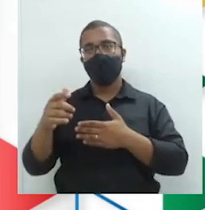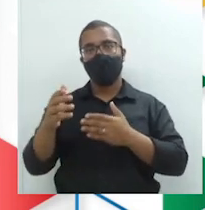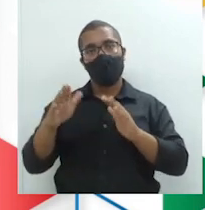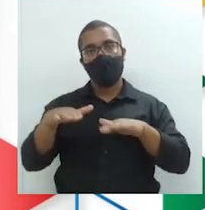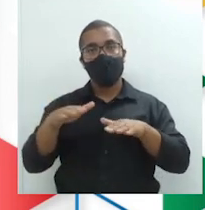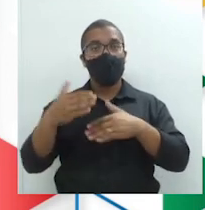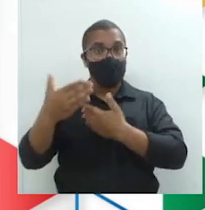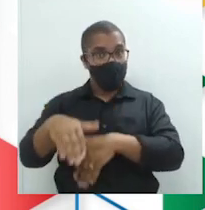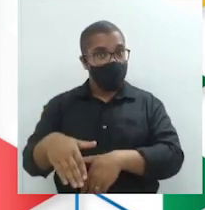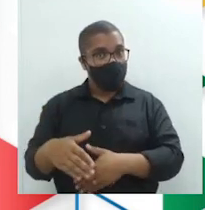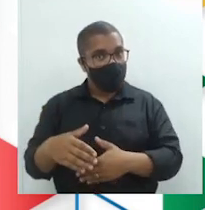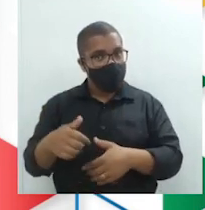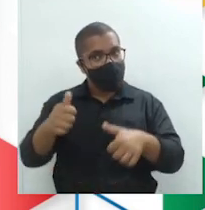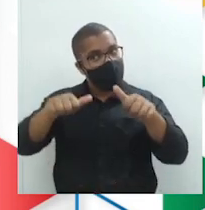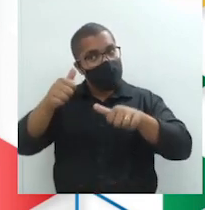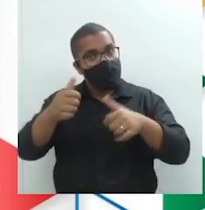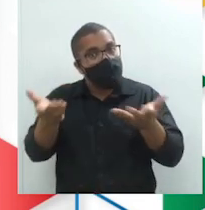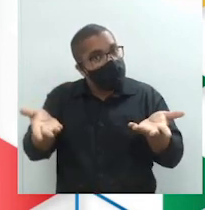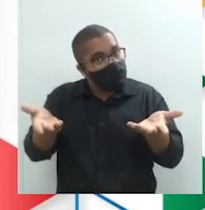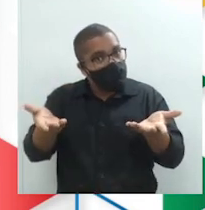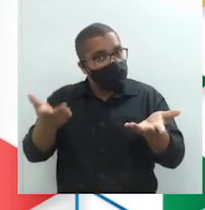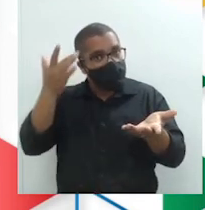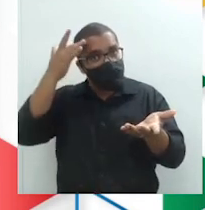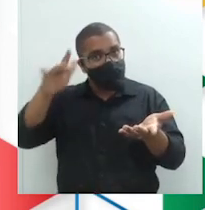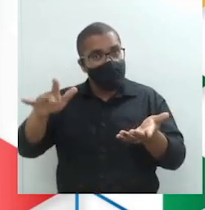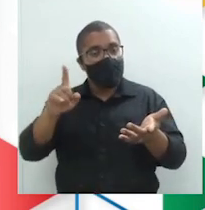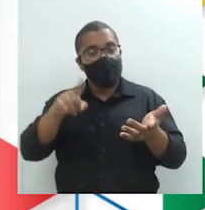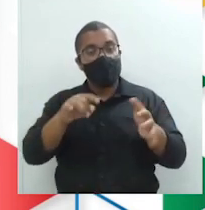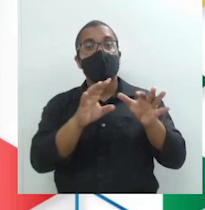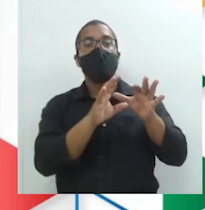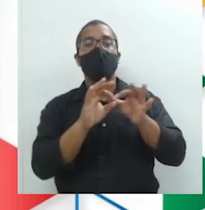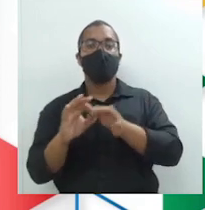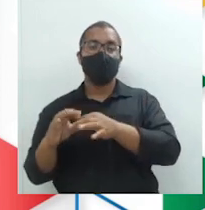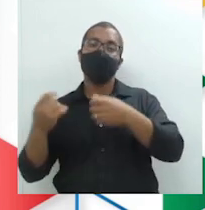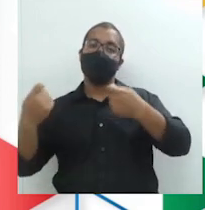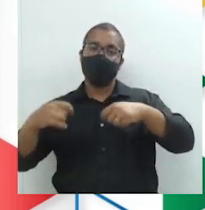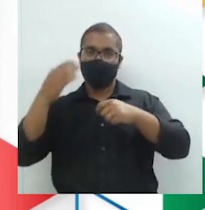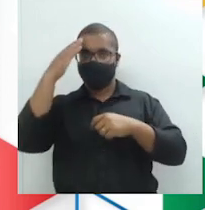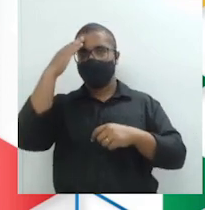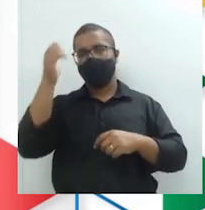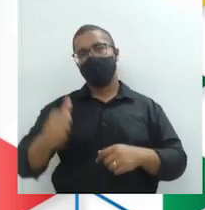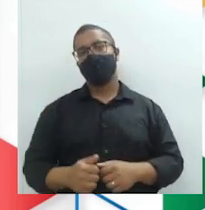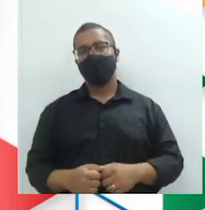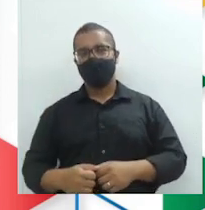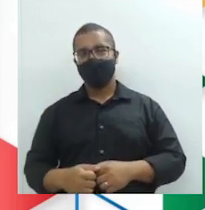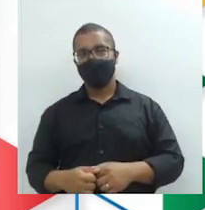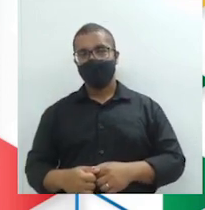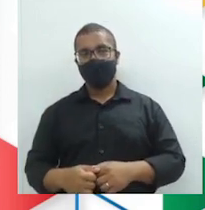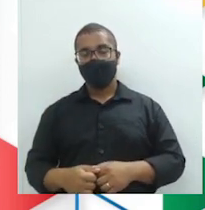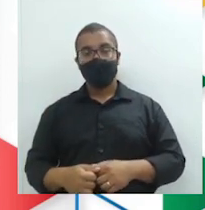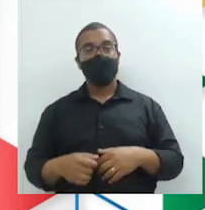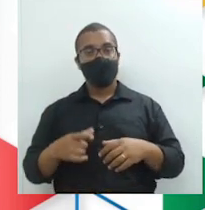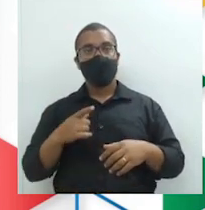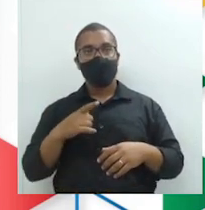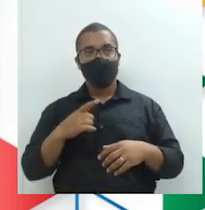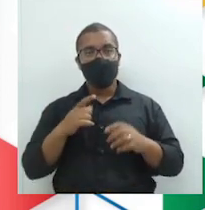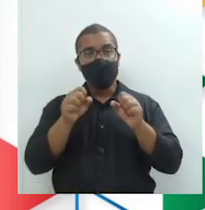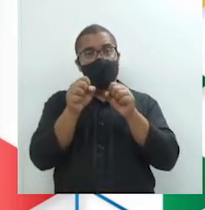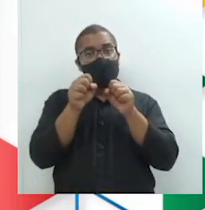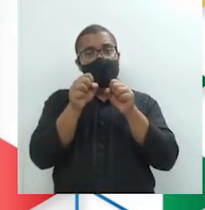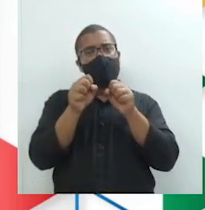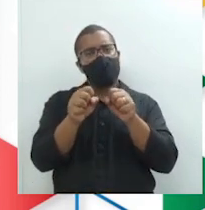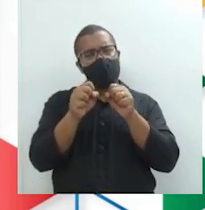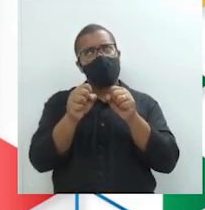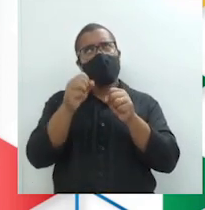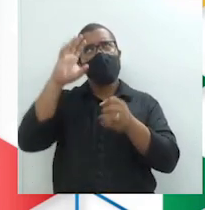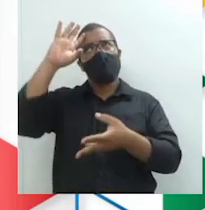uma avaliação, etc. Então, é o contexto. Aí nós temos, pode-se